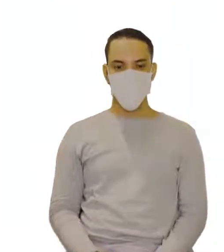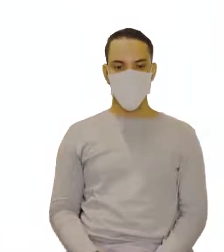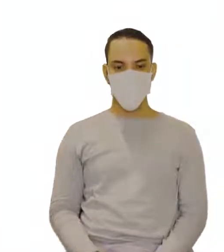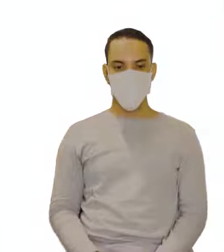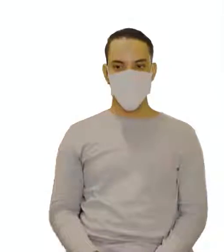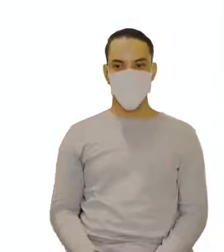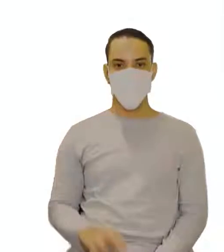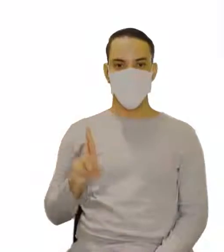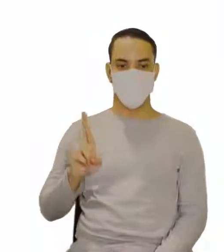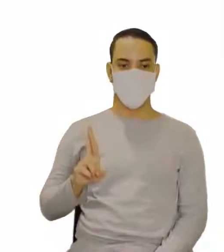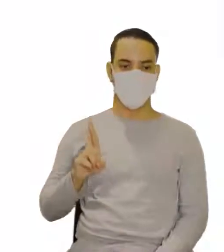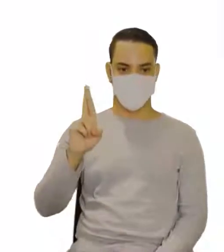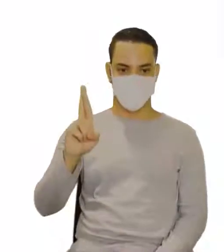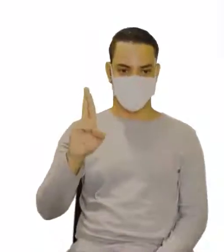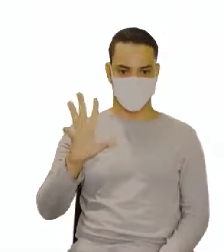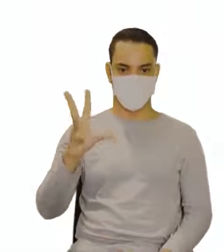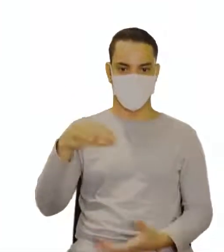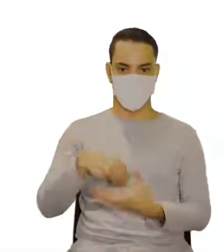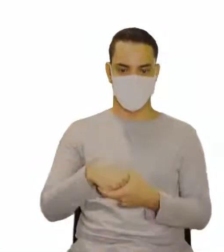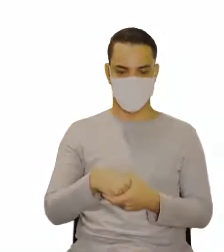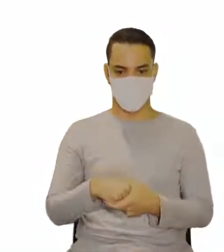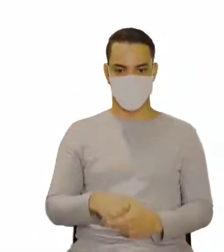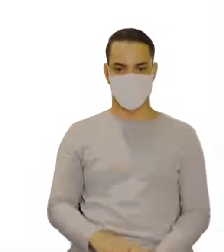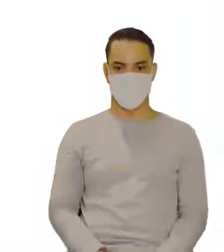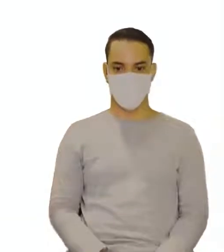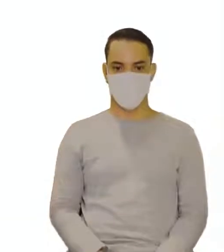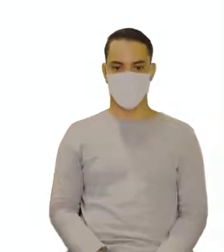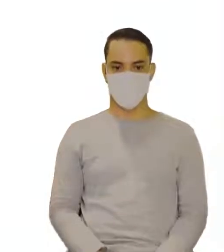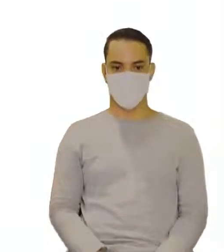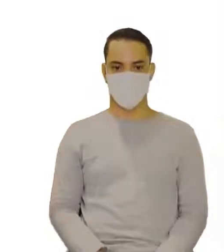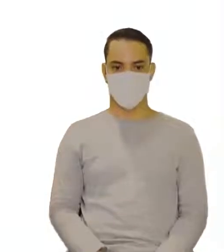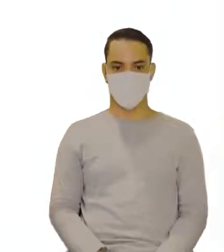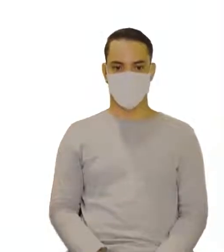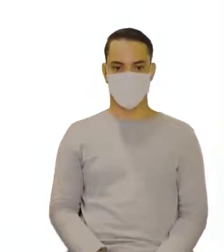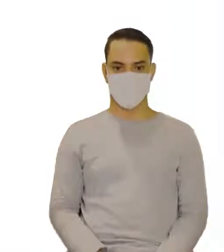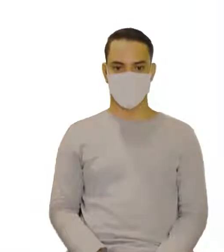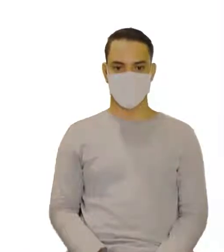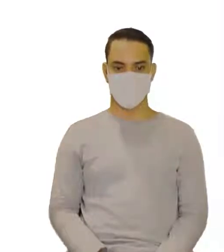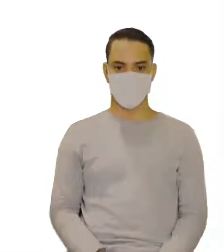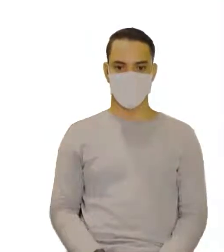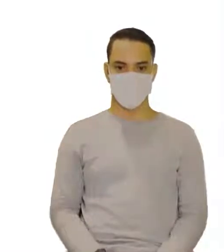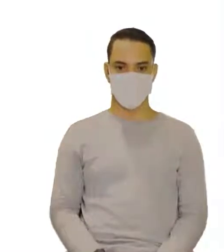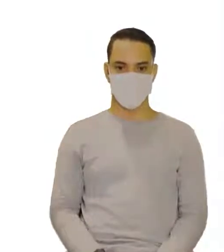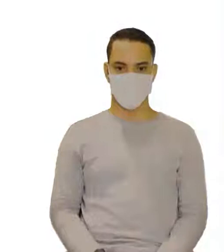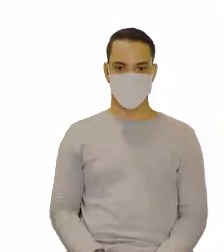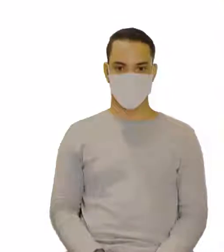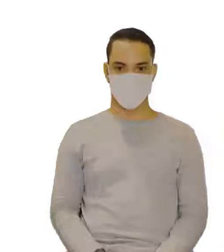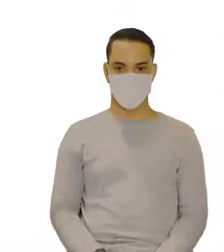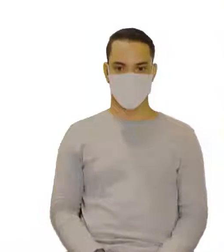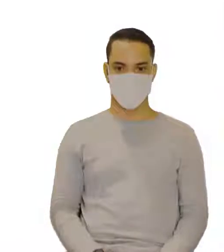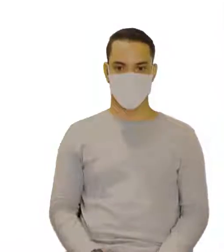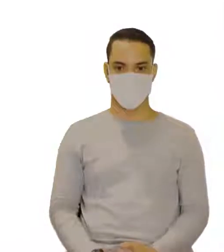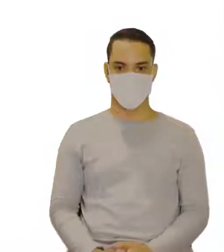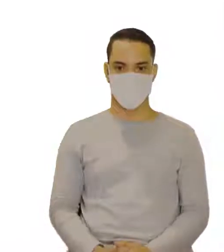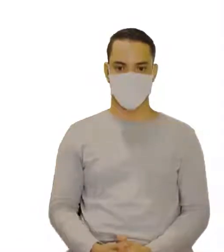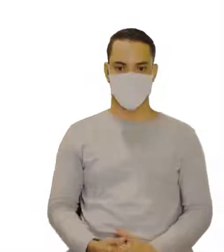e representa o circuito aqui. Tá aqui a resistência equivalente, tá aqui o nosso gerador,